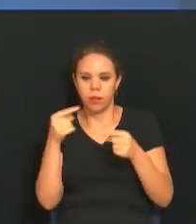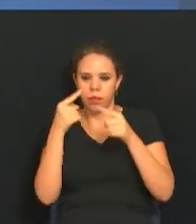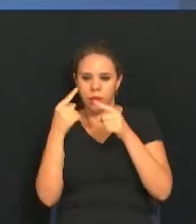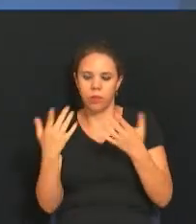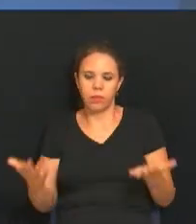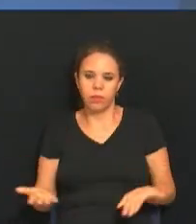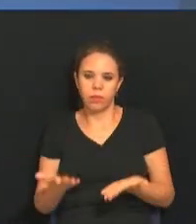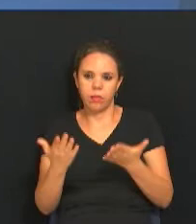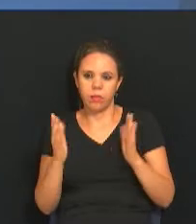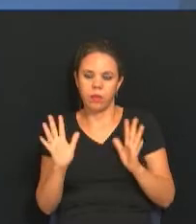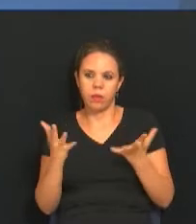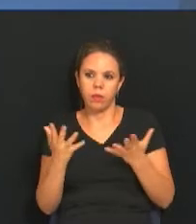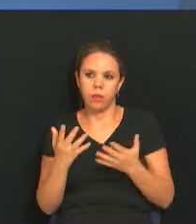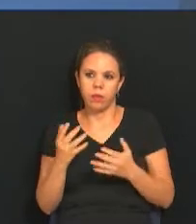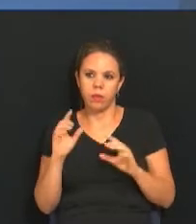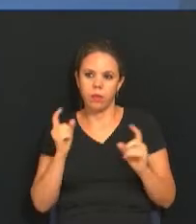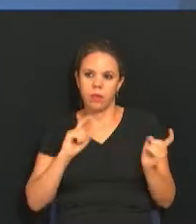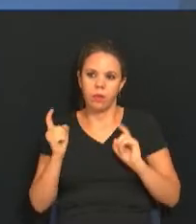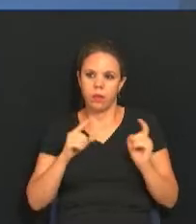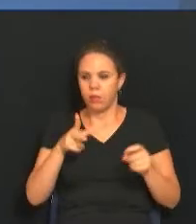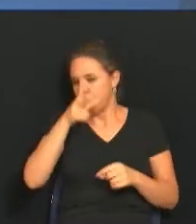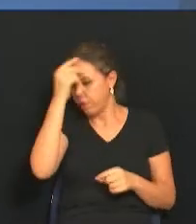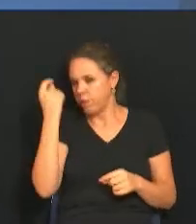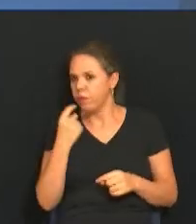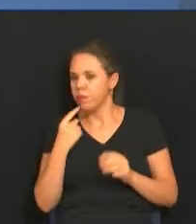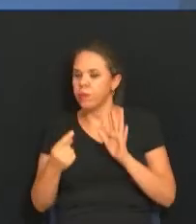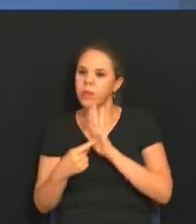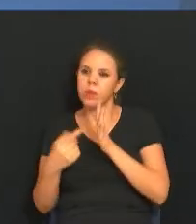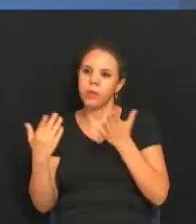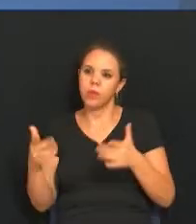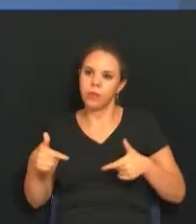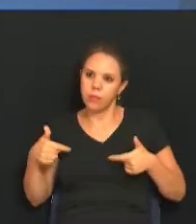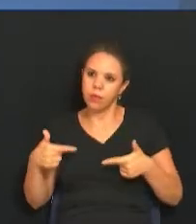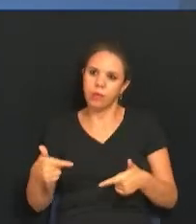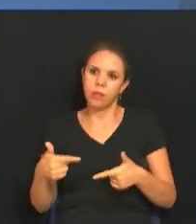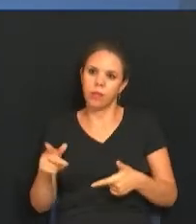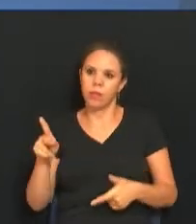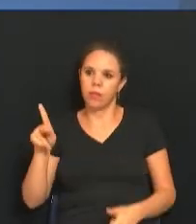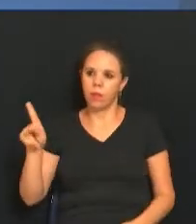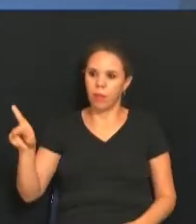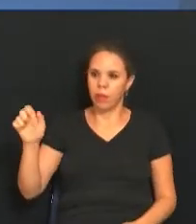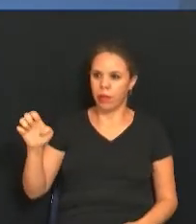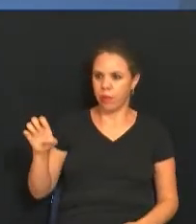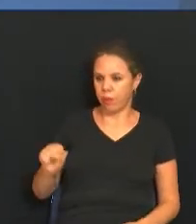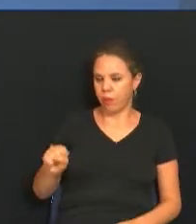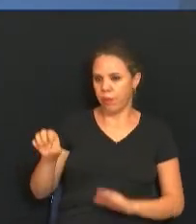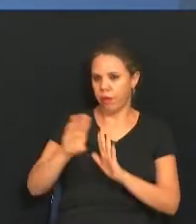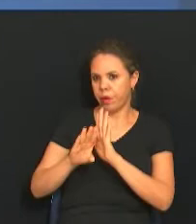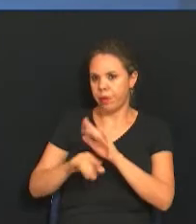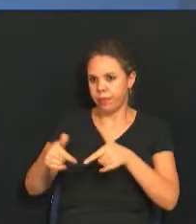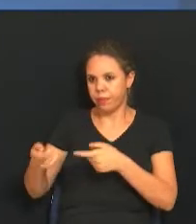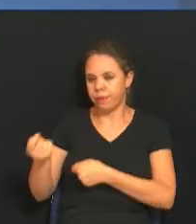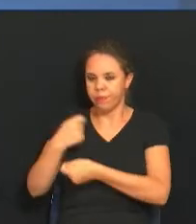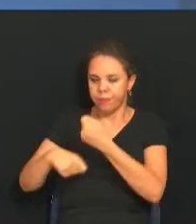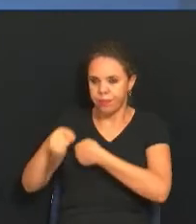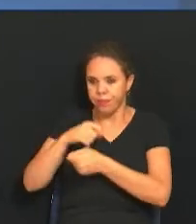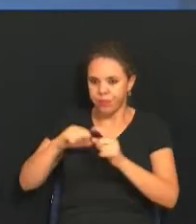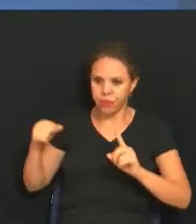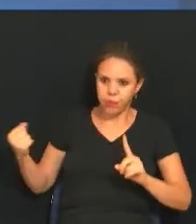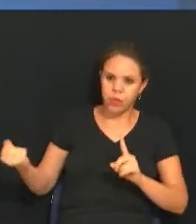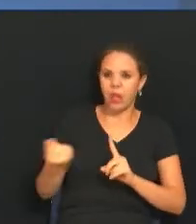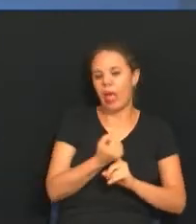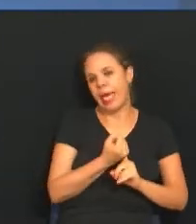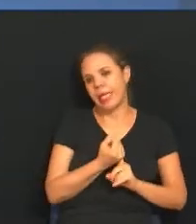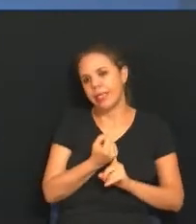Nesse evento, a Prefeitura de Campinas mostrou como as ações do PAIS, que é o Programa de Ativação Econômica e Social,